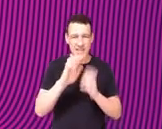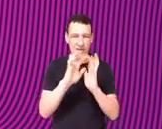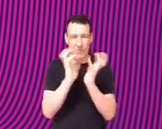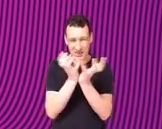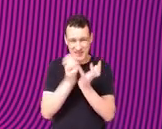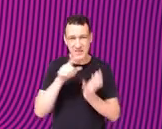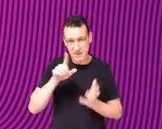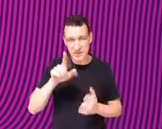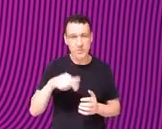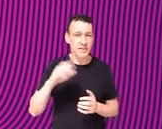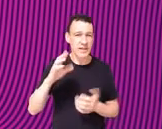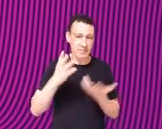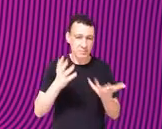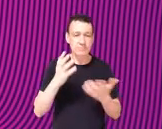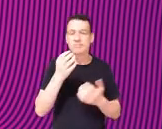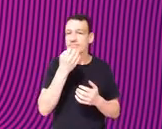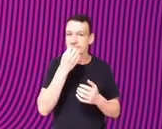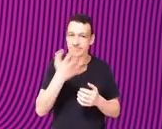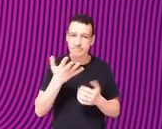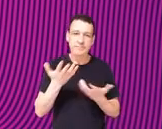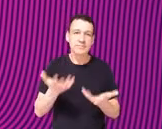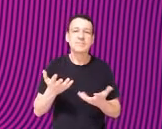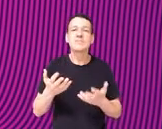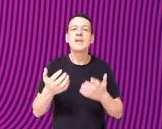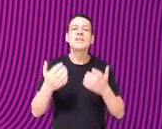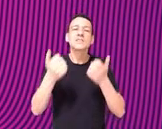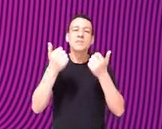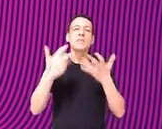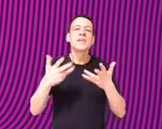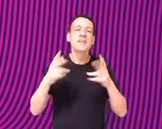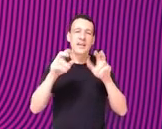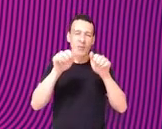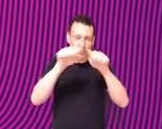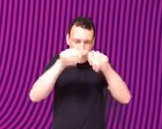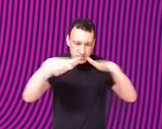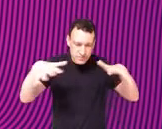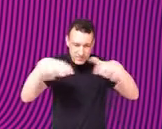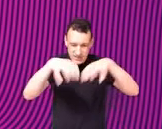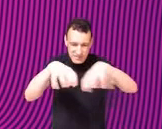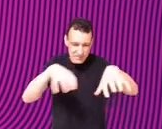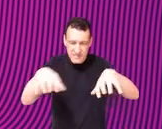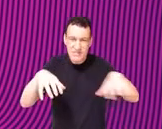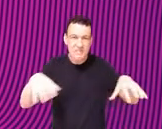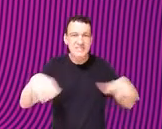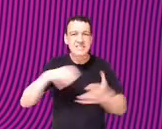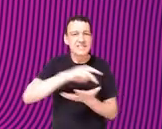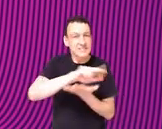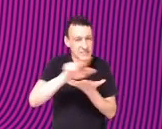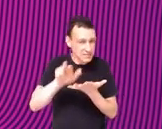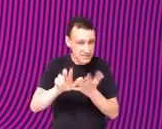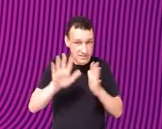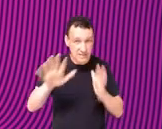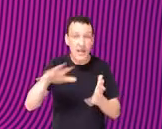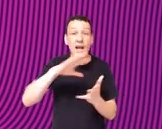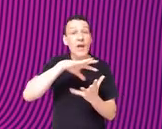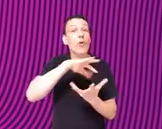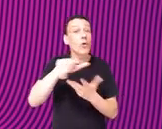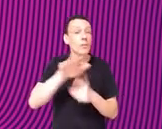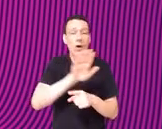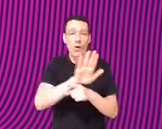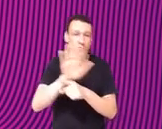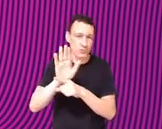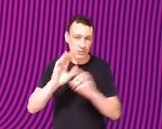representa a comunidade cardiovascular global e os seus membros, que são, por um lado, sociedades científicas e, por